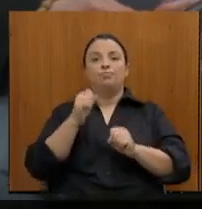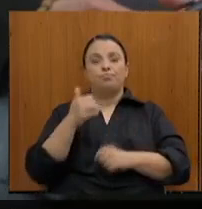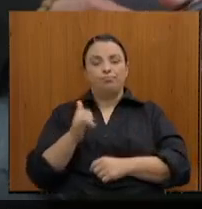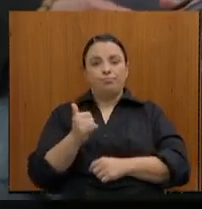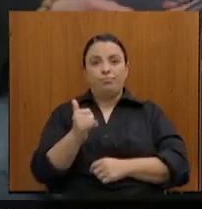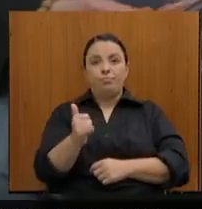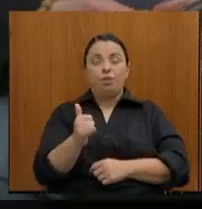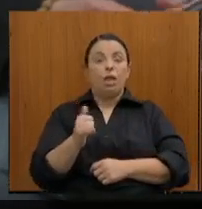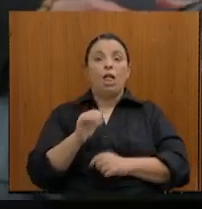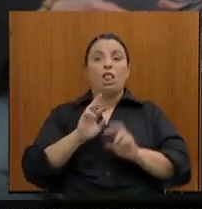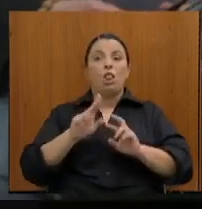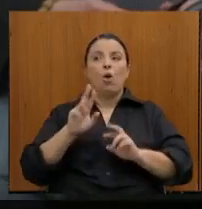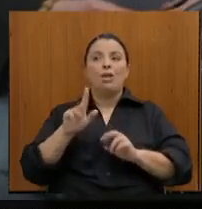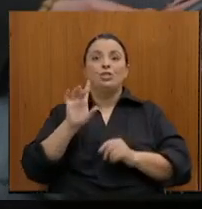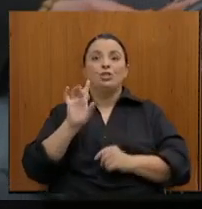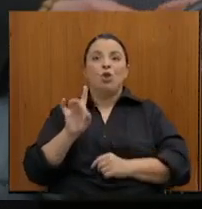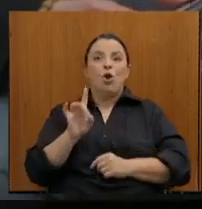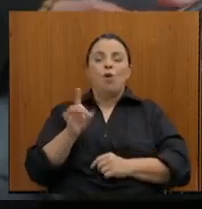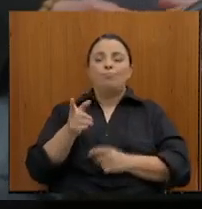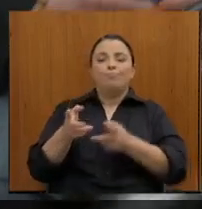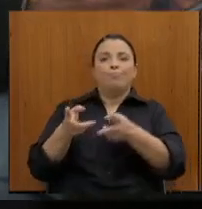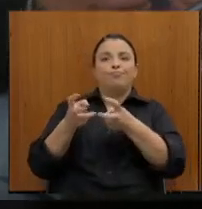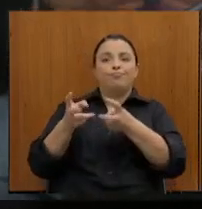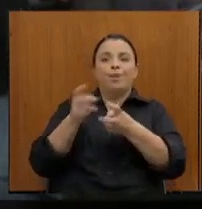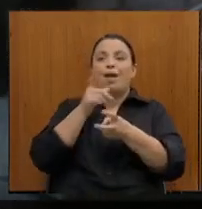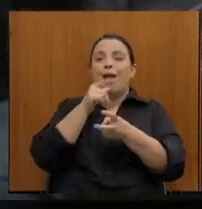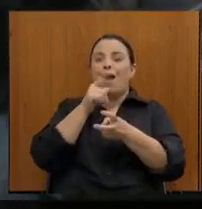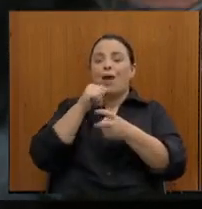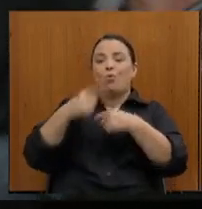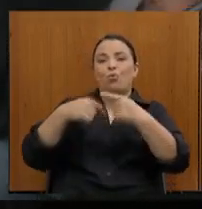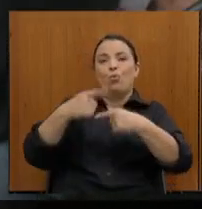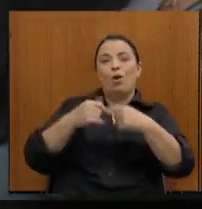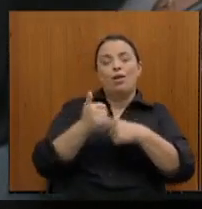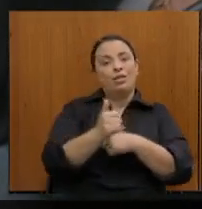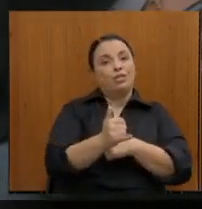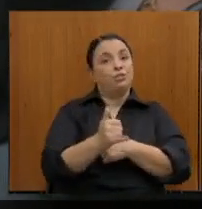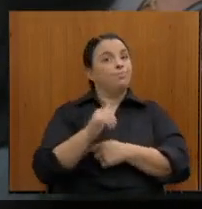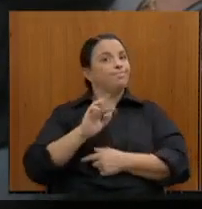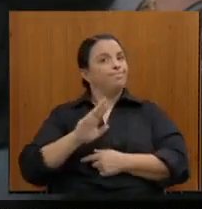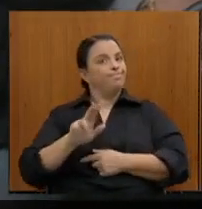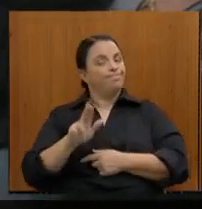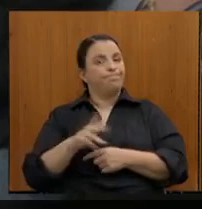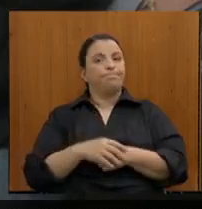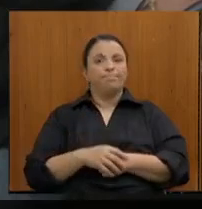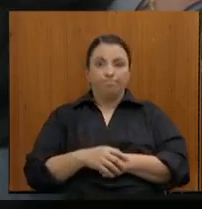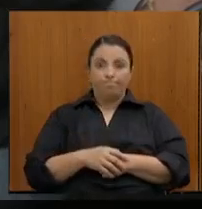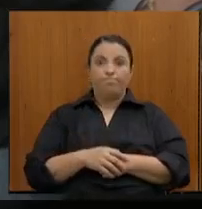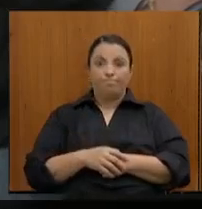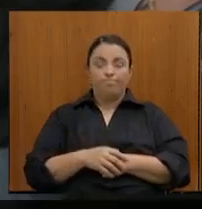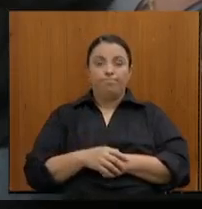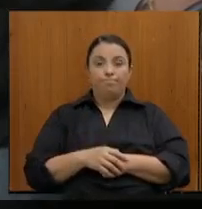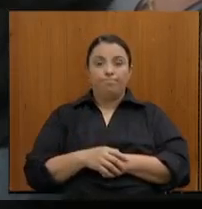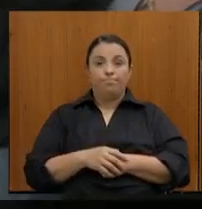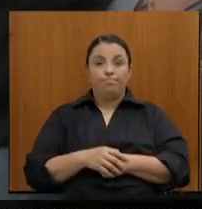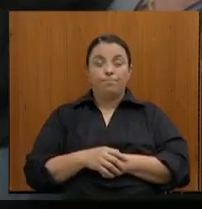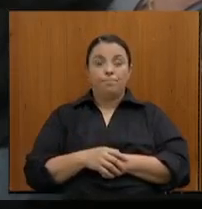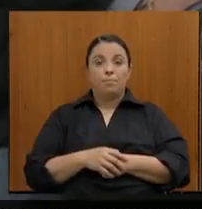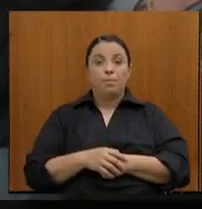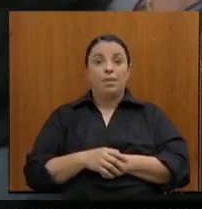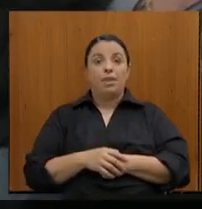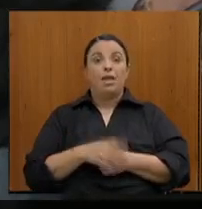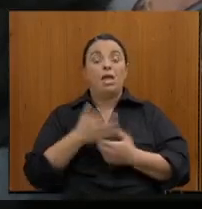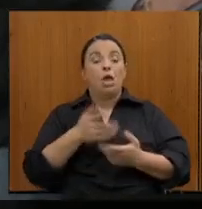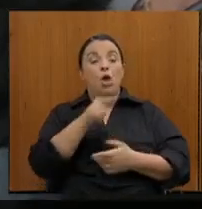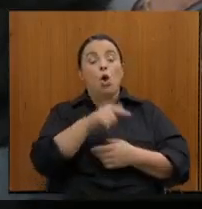a demanda pelo suprimento energético privado da falecida da facilidade do petróleo em